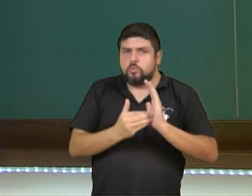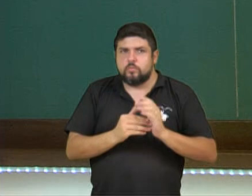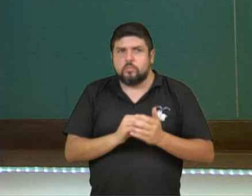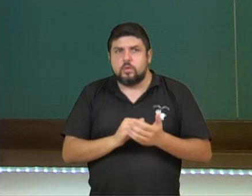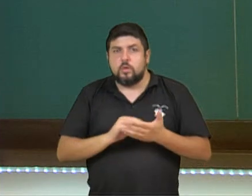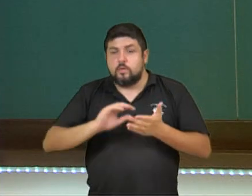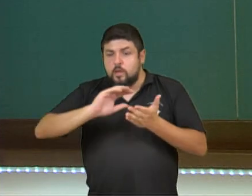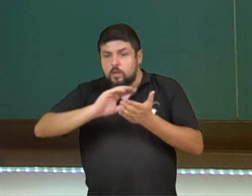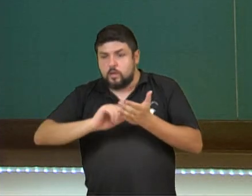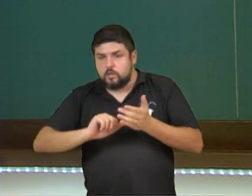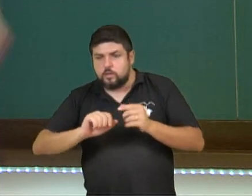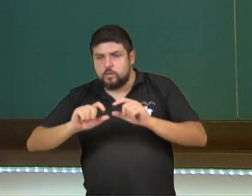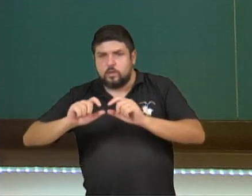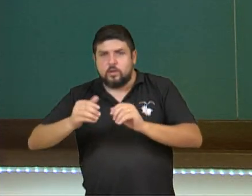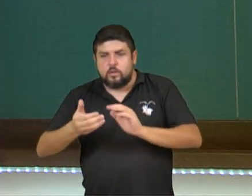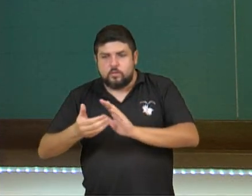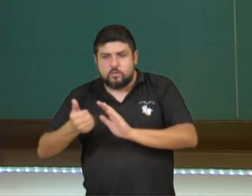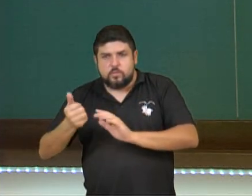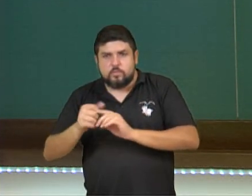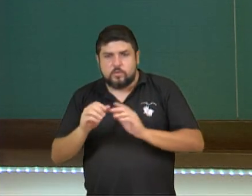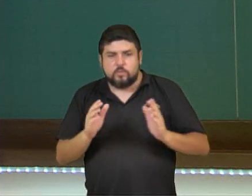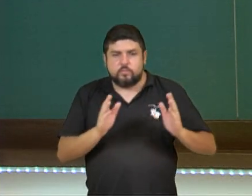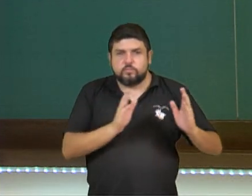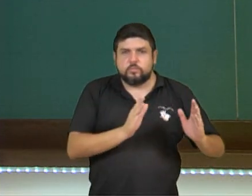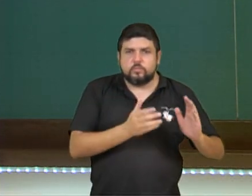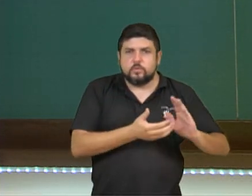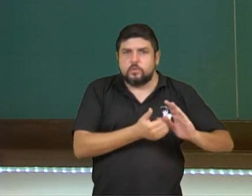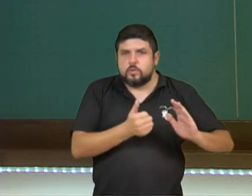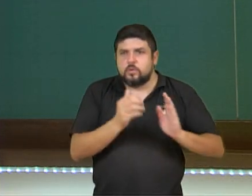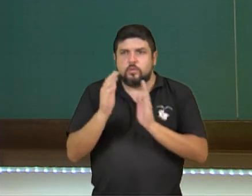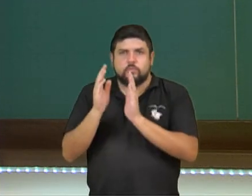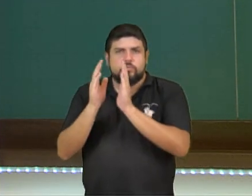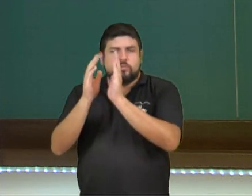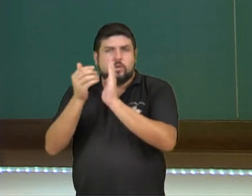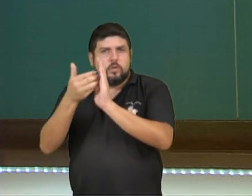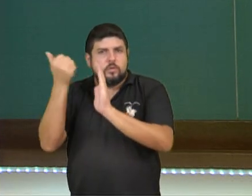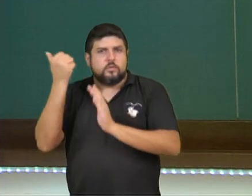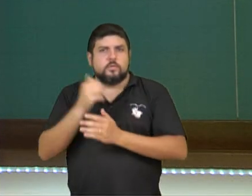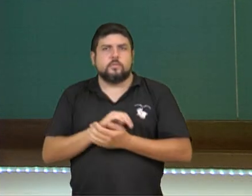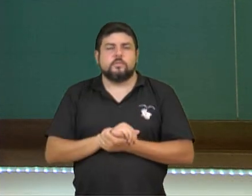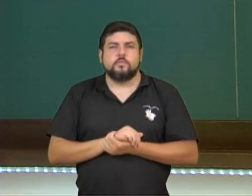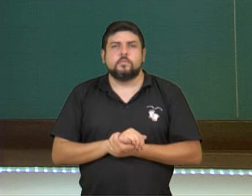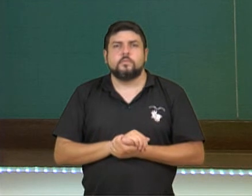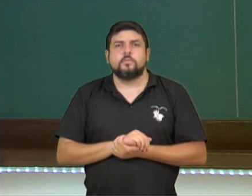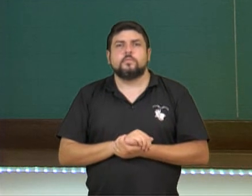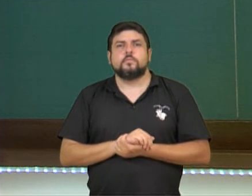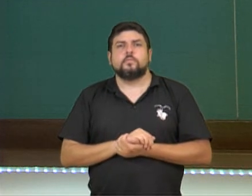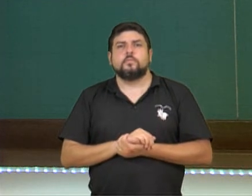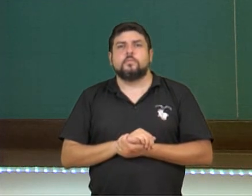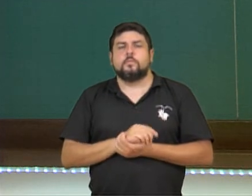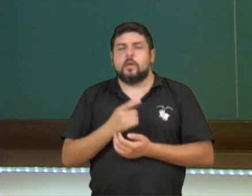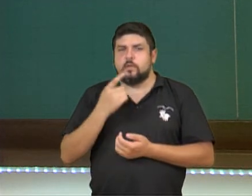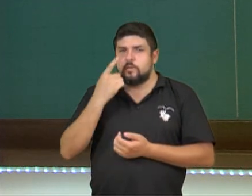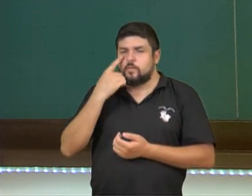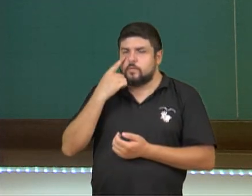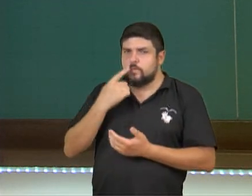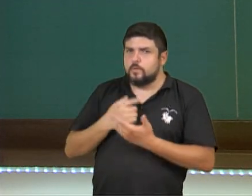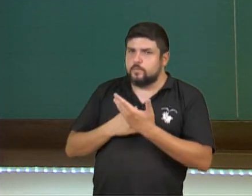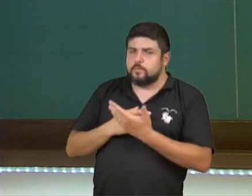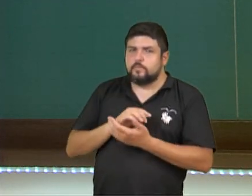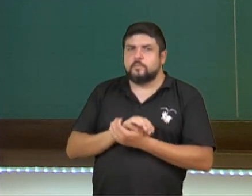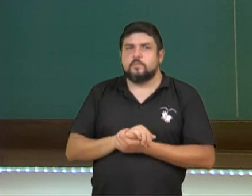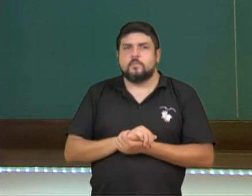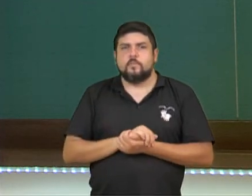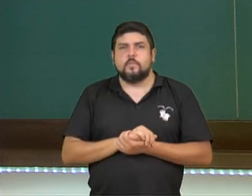este retângulo e este retângulo, ok? Vamos fazer isso? Então, olha lá, e para eu determinar a